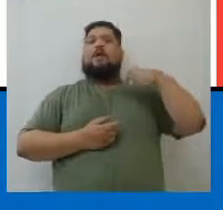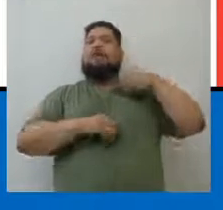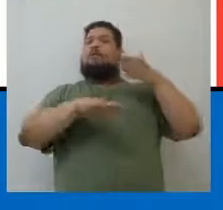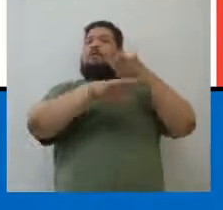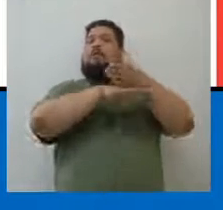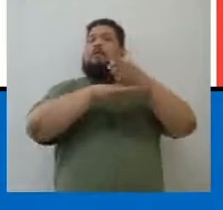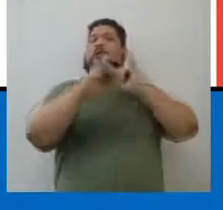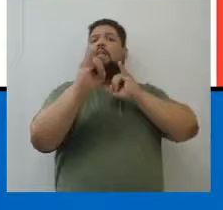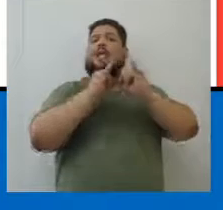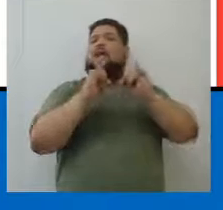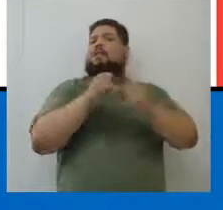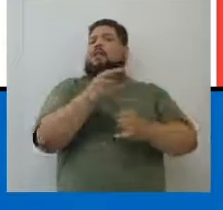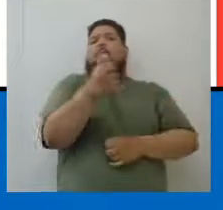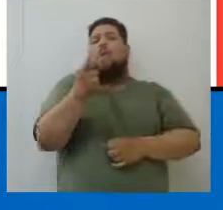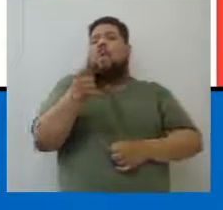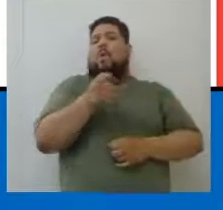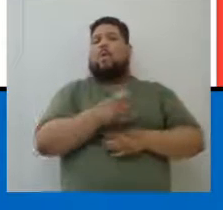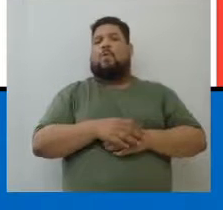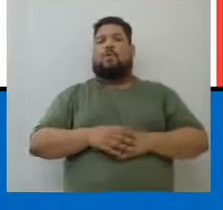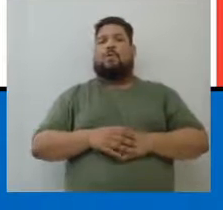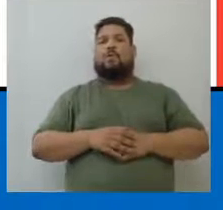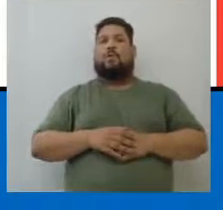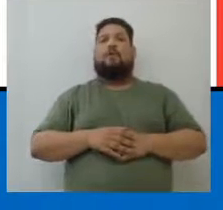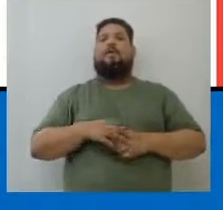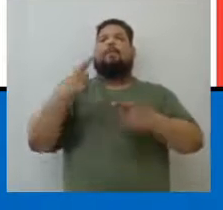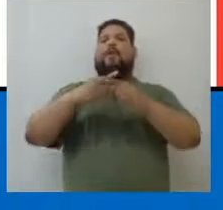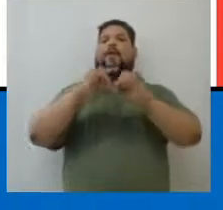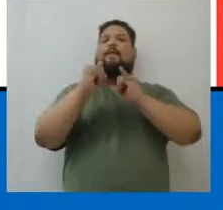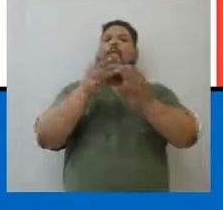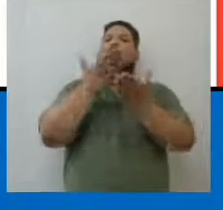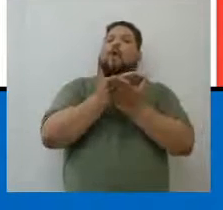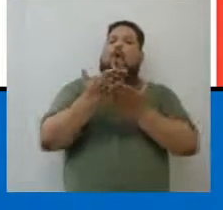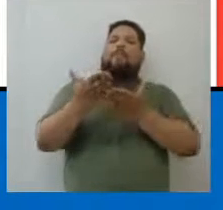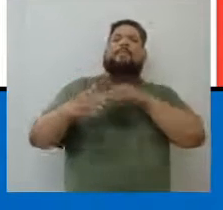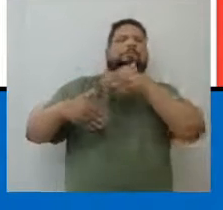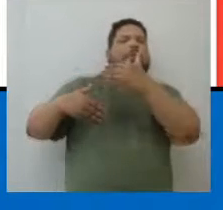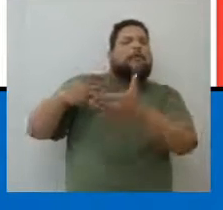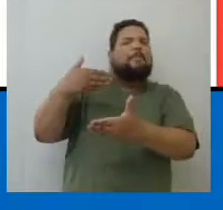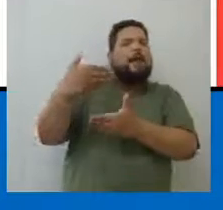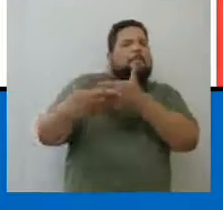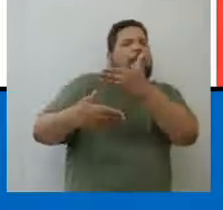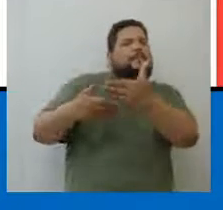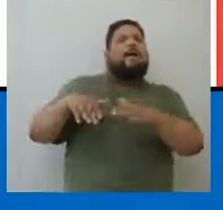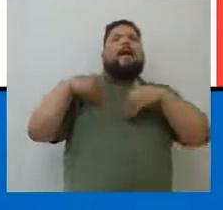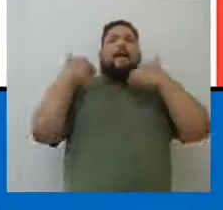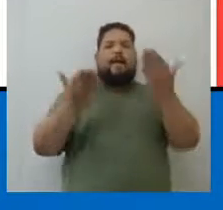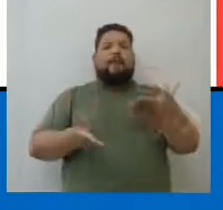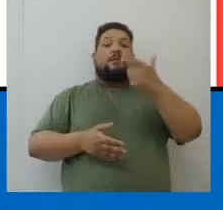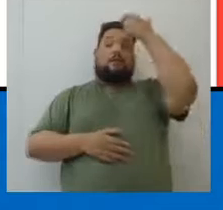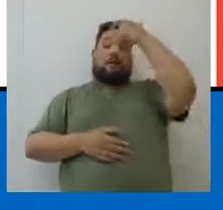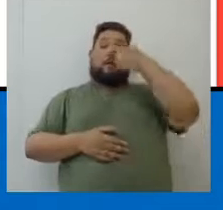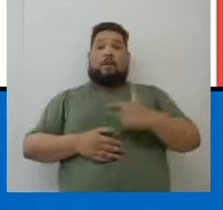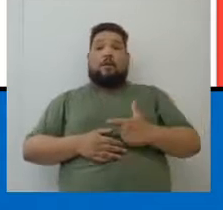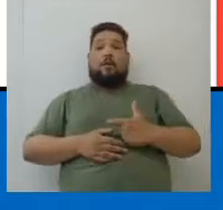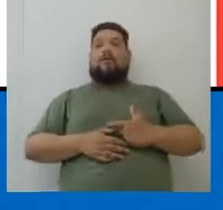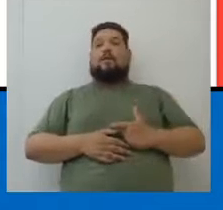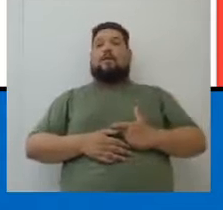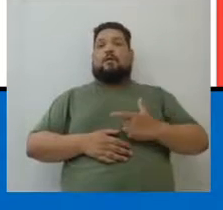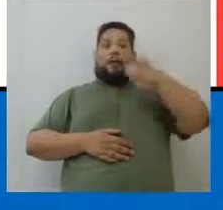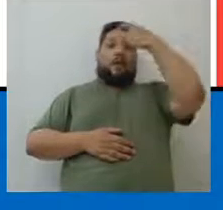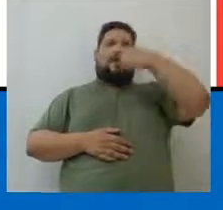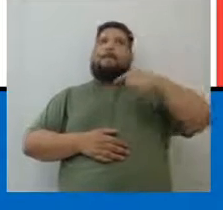muito à internet, né? Eu não tive acesso à internet. A internet estava engateando ainda os processos, eu estava na fase do só serve